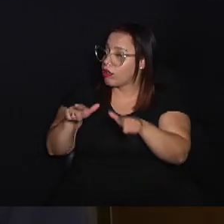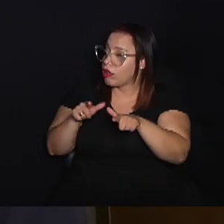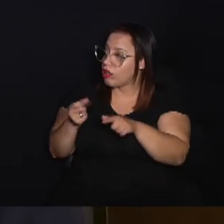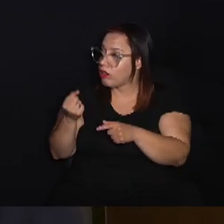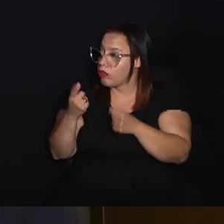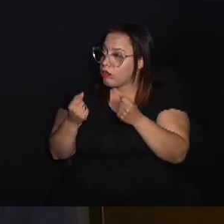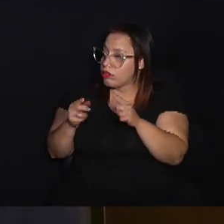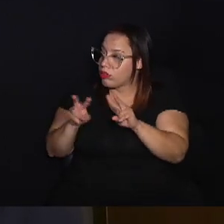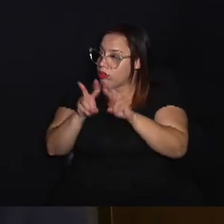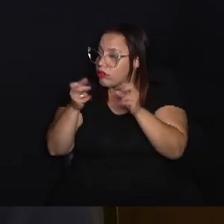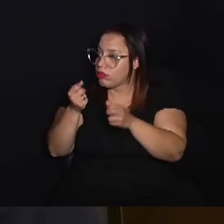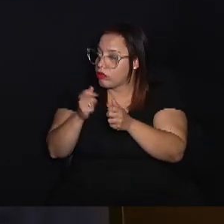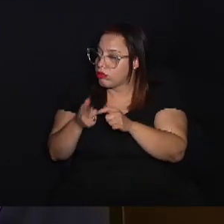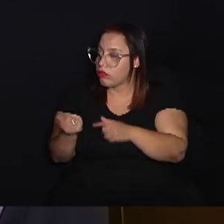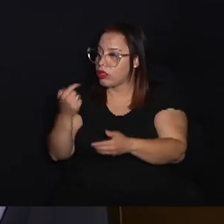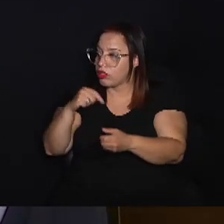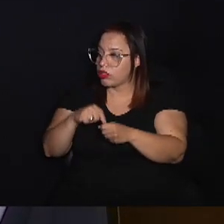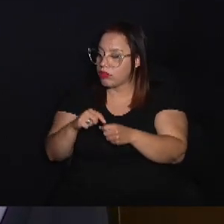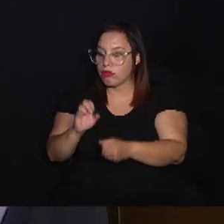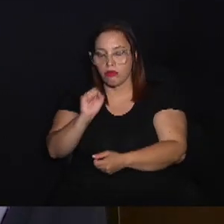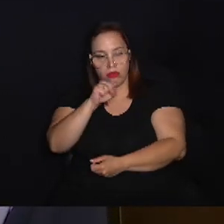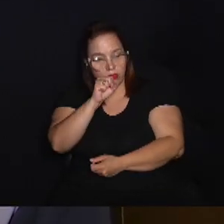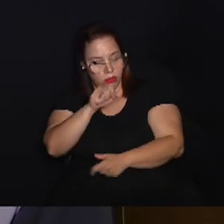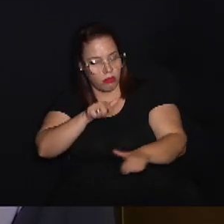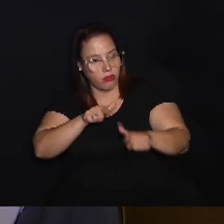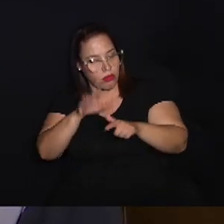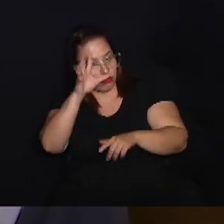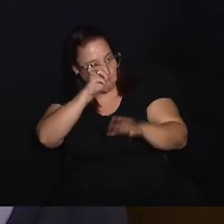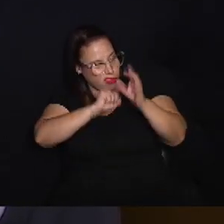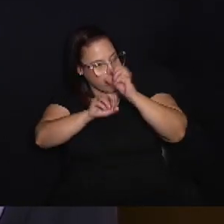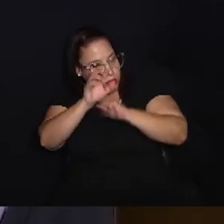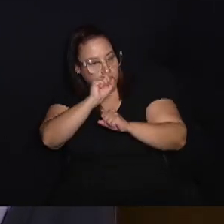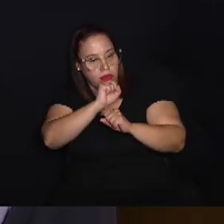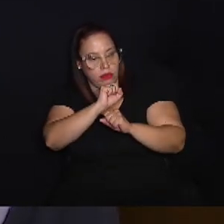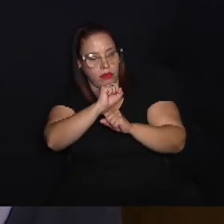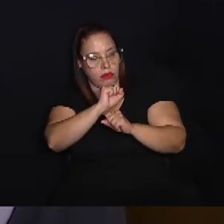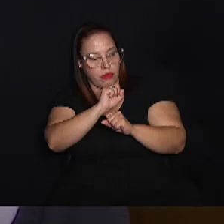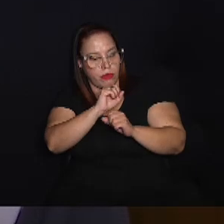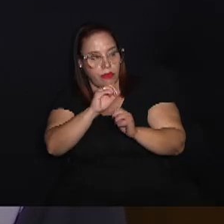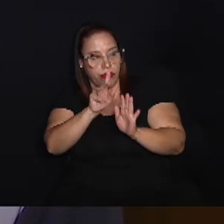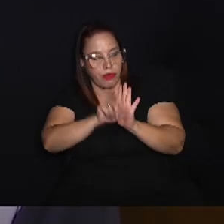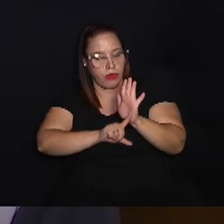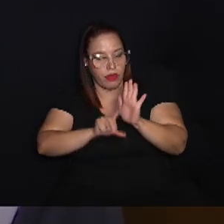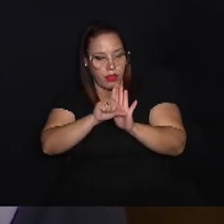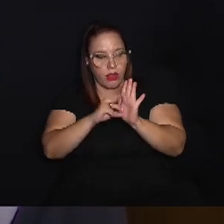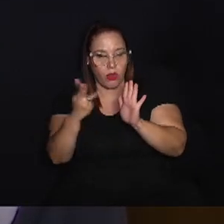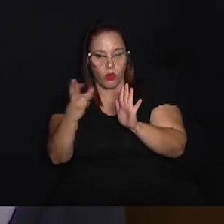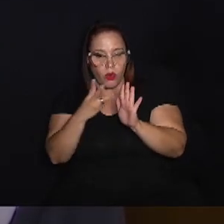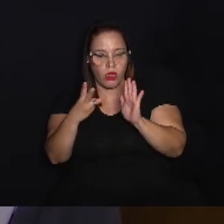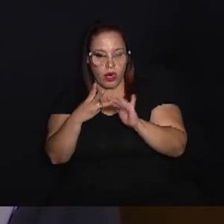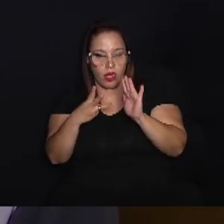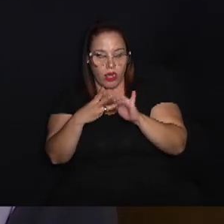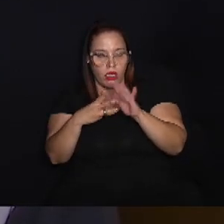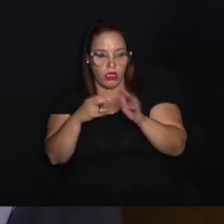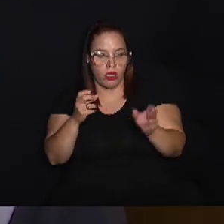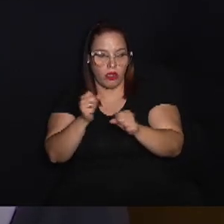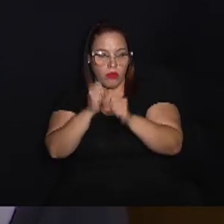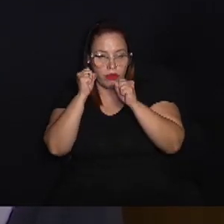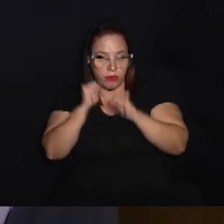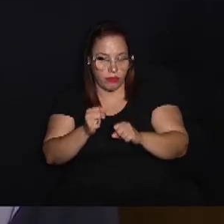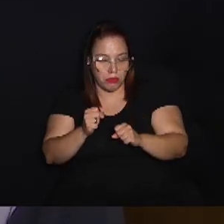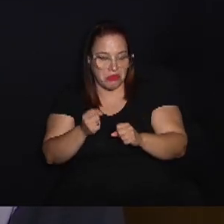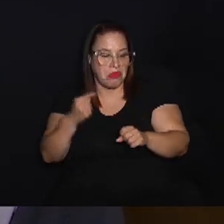esse conteúdo na escola antes de vir? Sim, a gente está aprendendo sobre as leis, sobre os 3 poderes, e aqui a gente pode